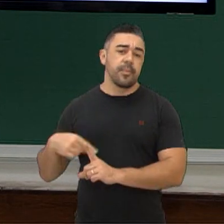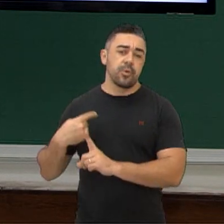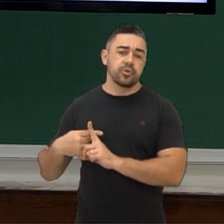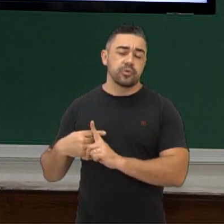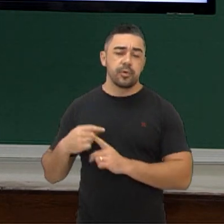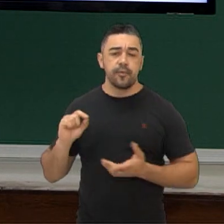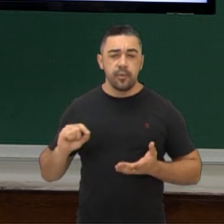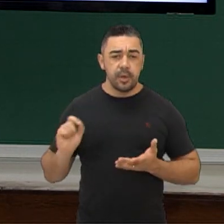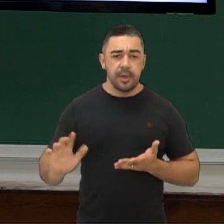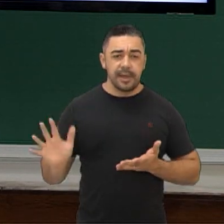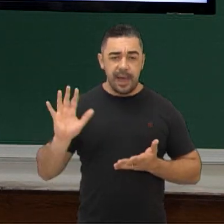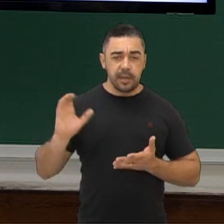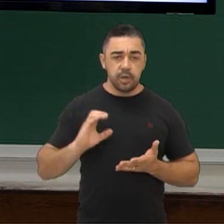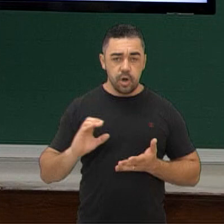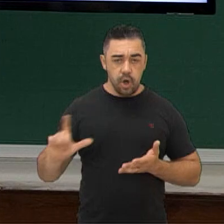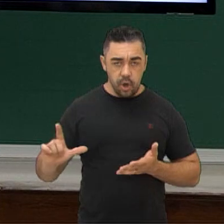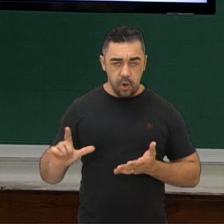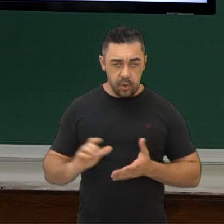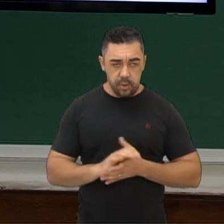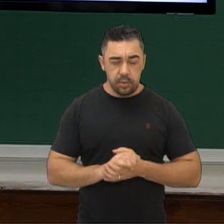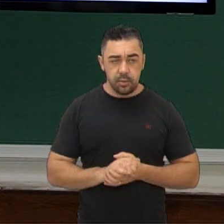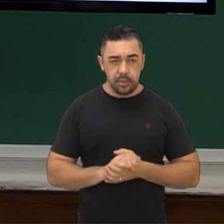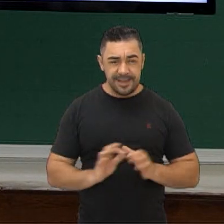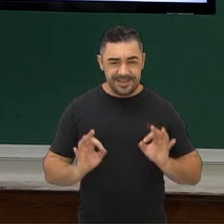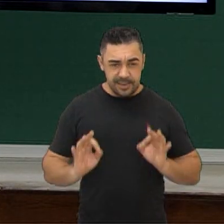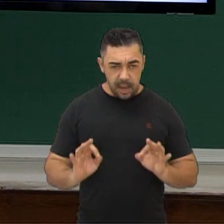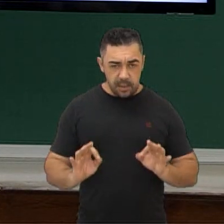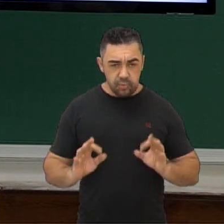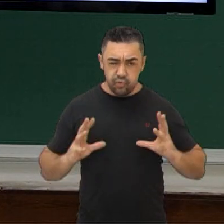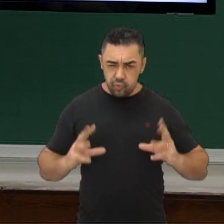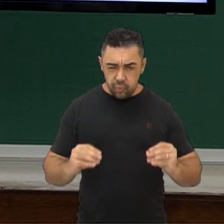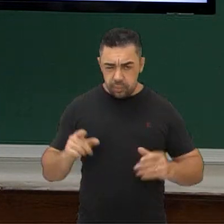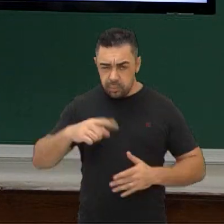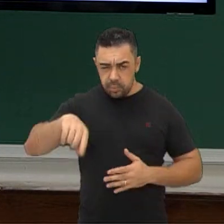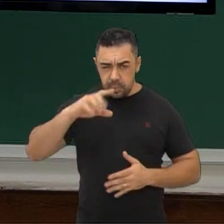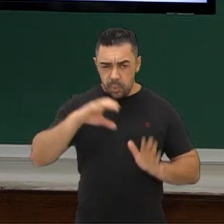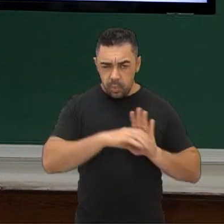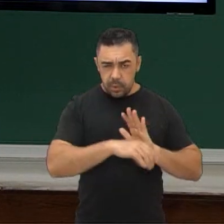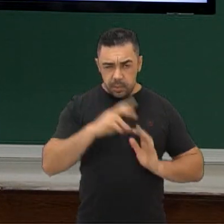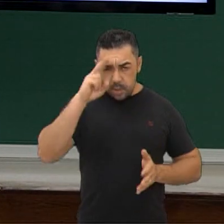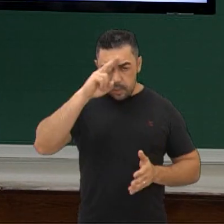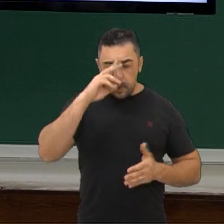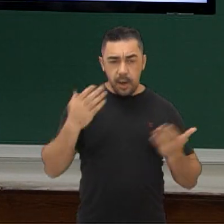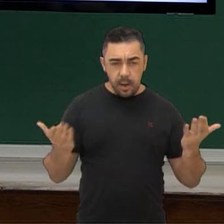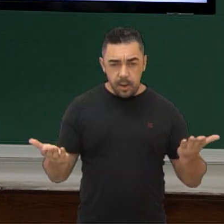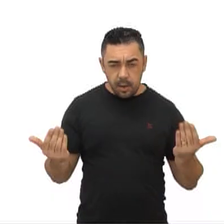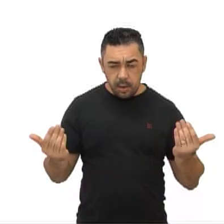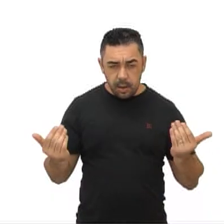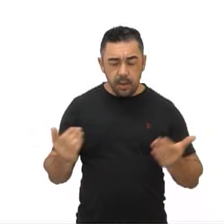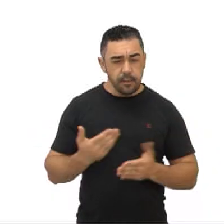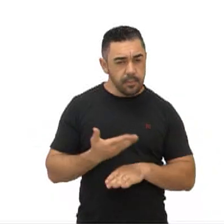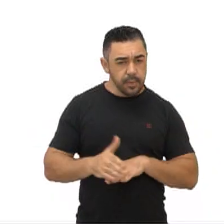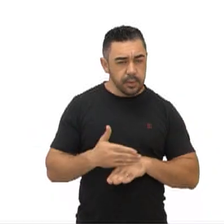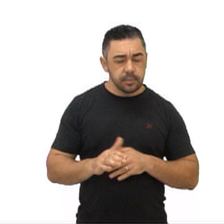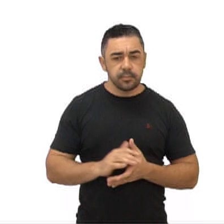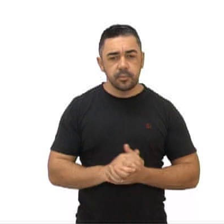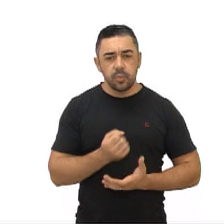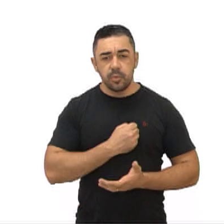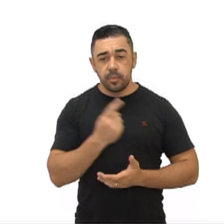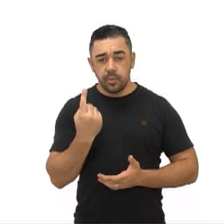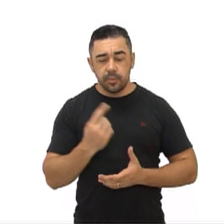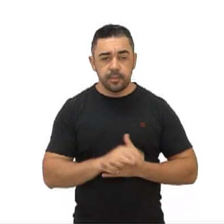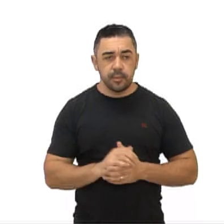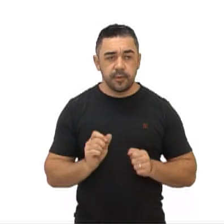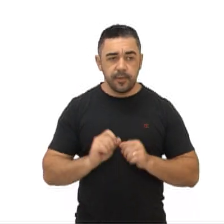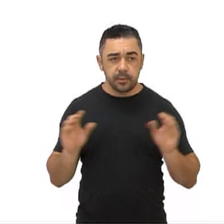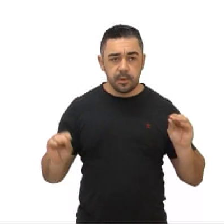positivo o gás cloro, certo? Tudo relembrado? Vamos praticar. Atividade 1. Equacione